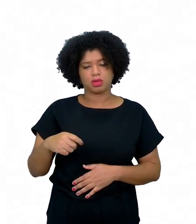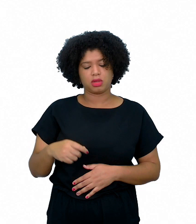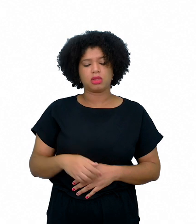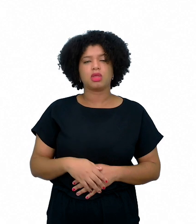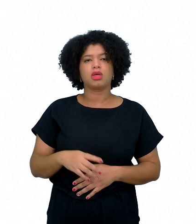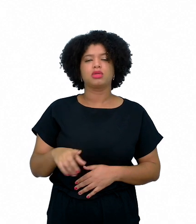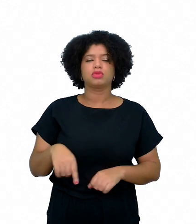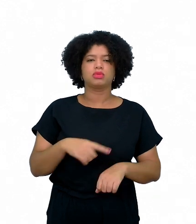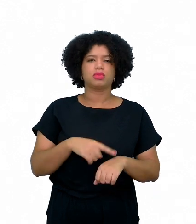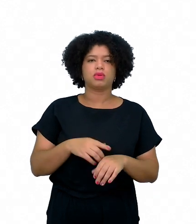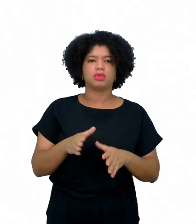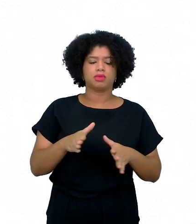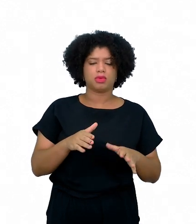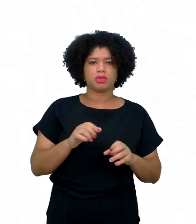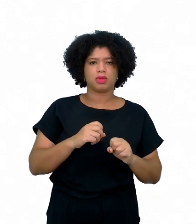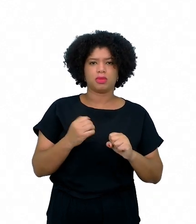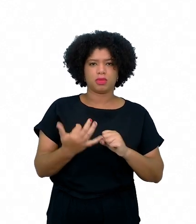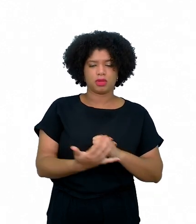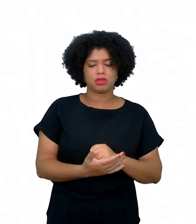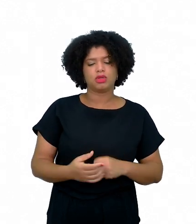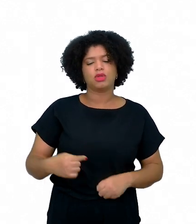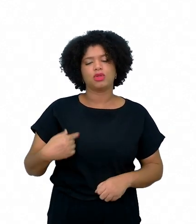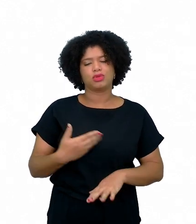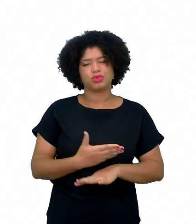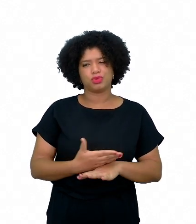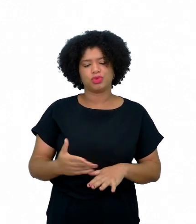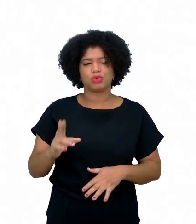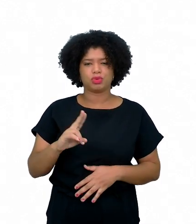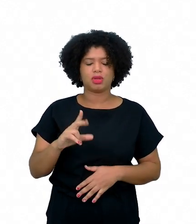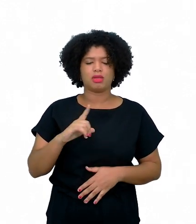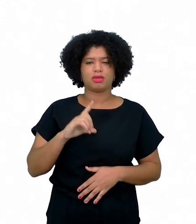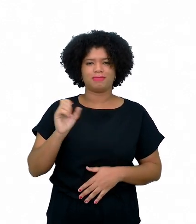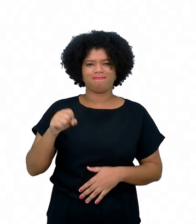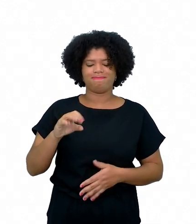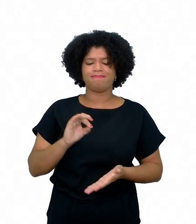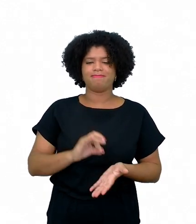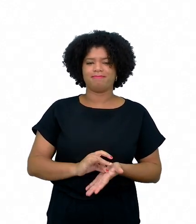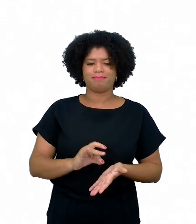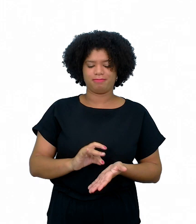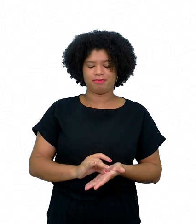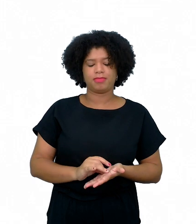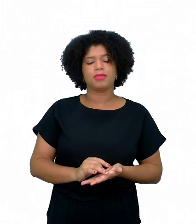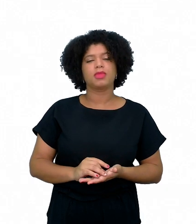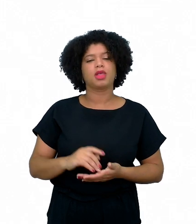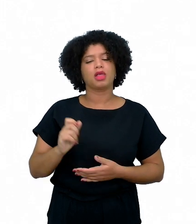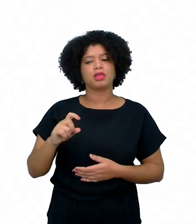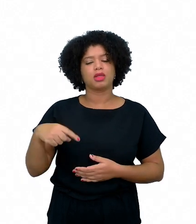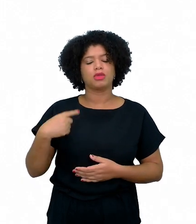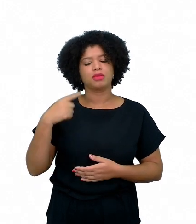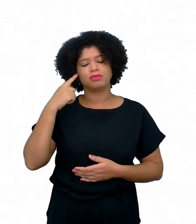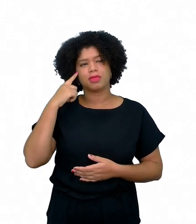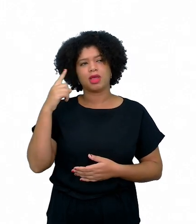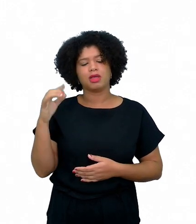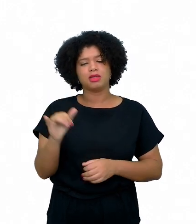momento pandêmico, usamos bastante, né, que eu